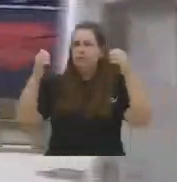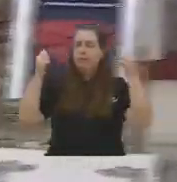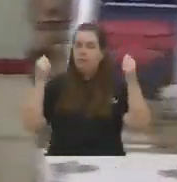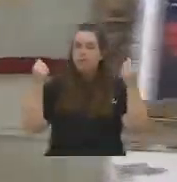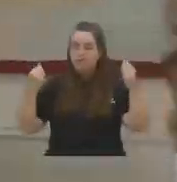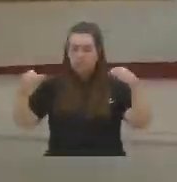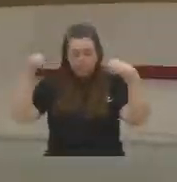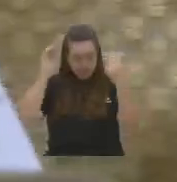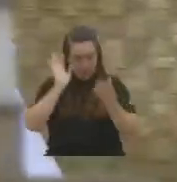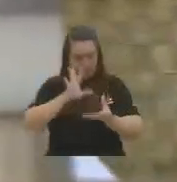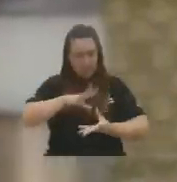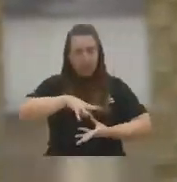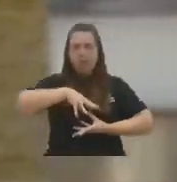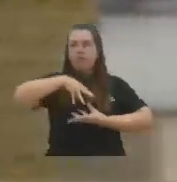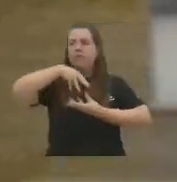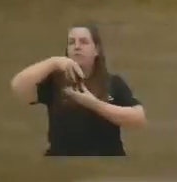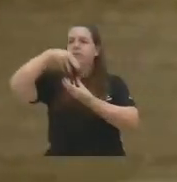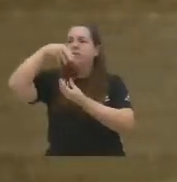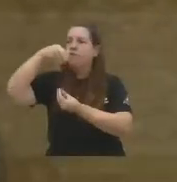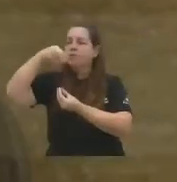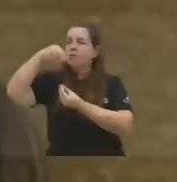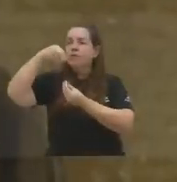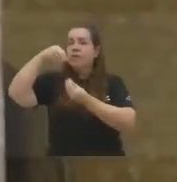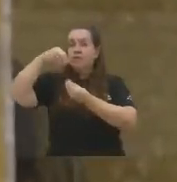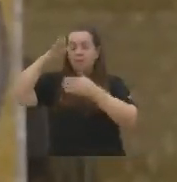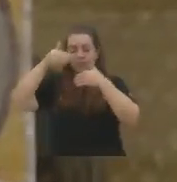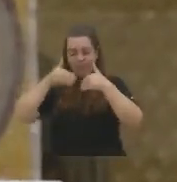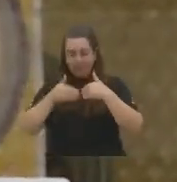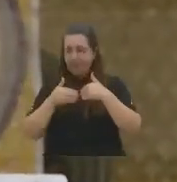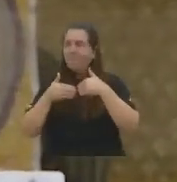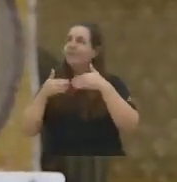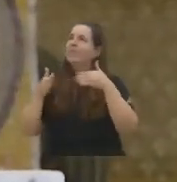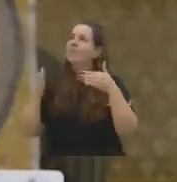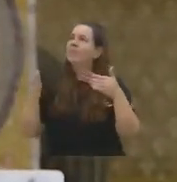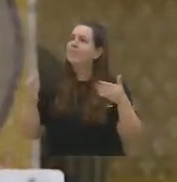aleluia, a minha alma